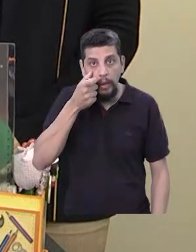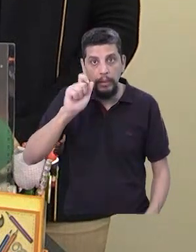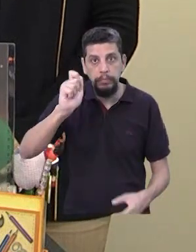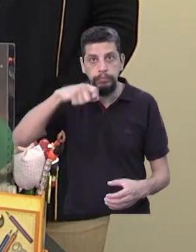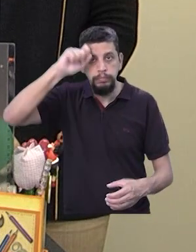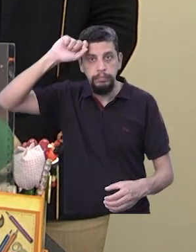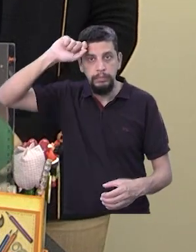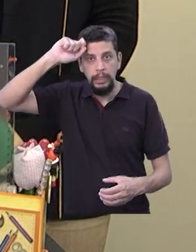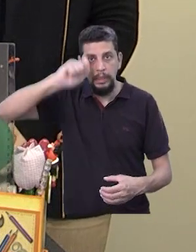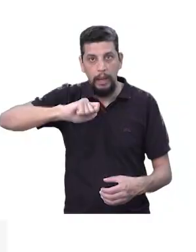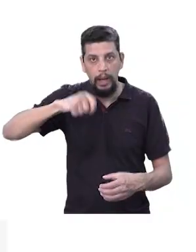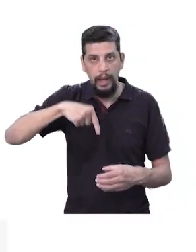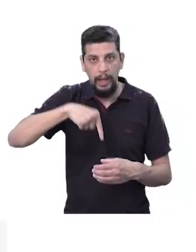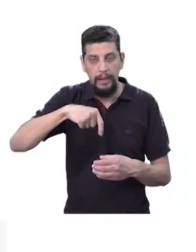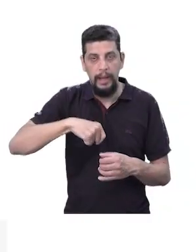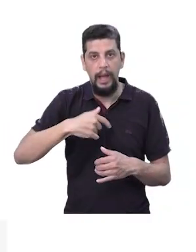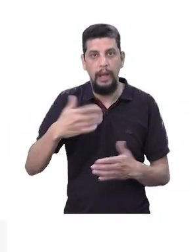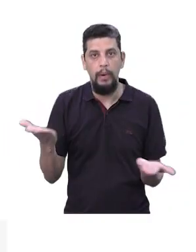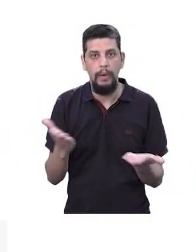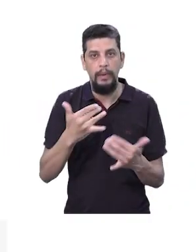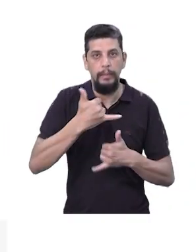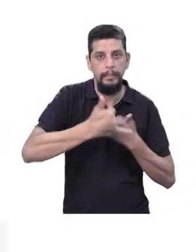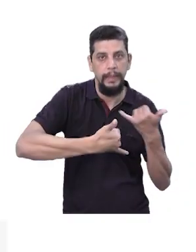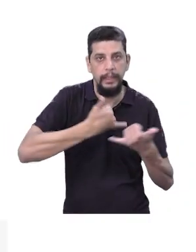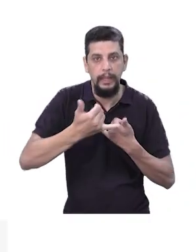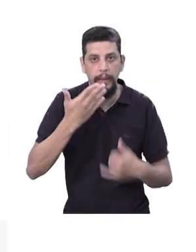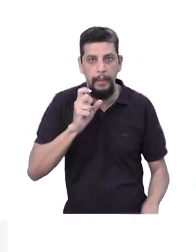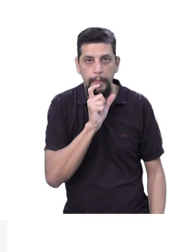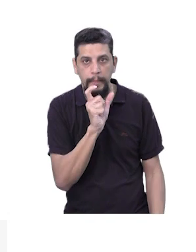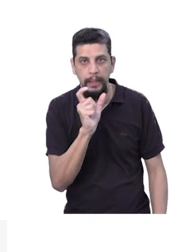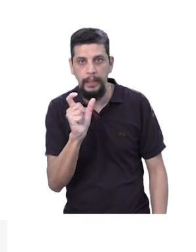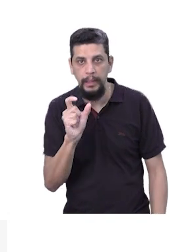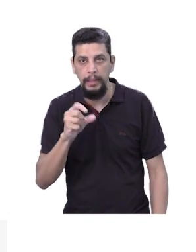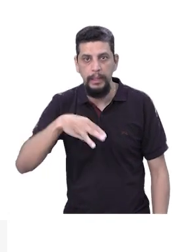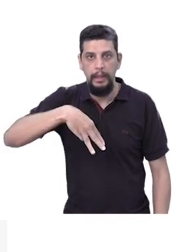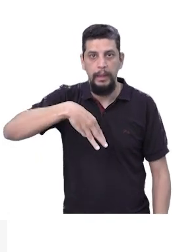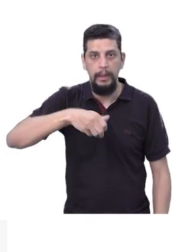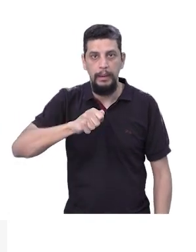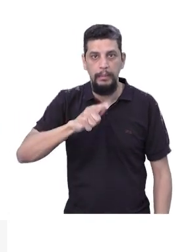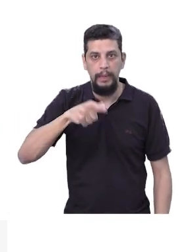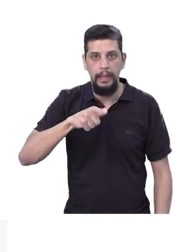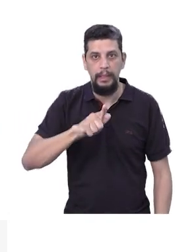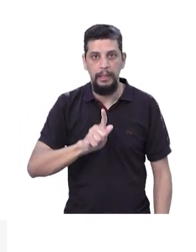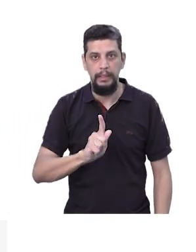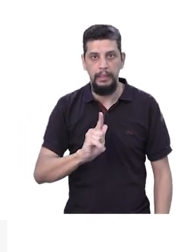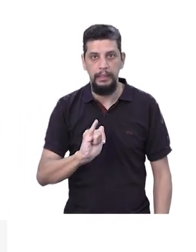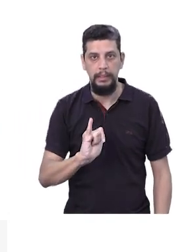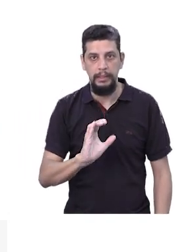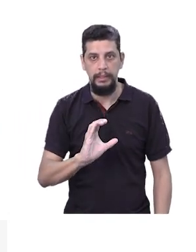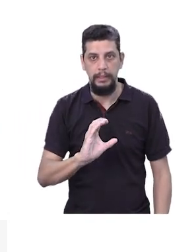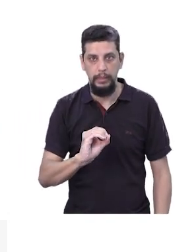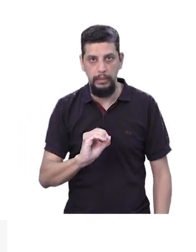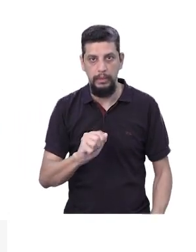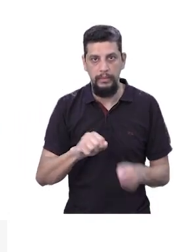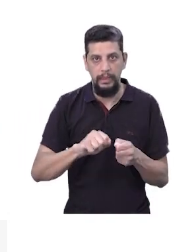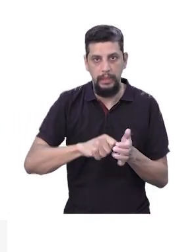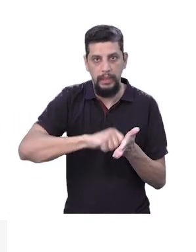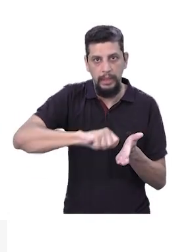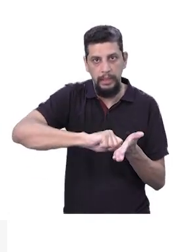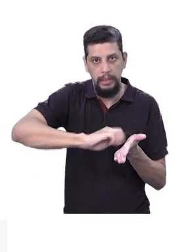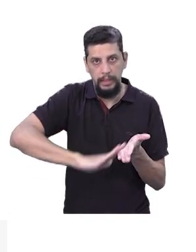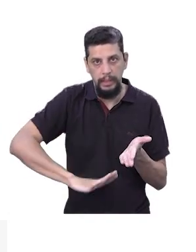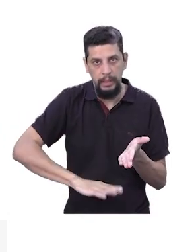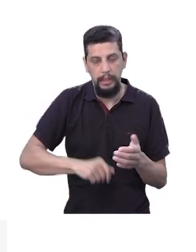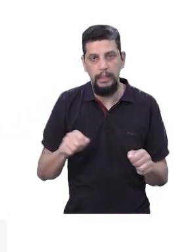Olha a cartola do mágico! Isso! Nós vamos brincar com a palavra mágico. Mágico. Vamos fazer uma atividade com a